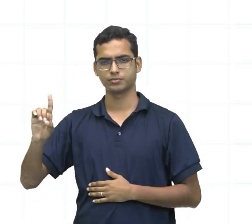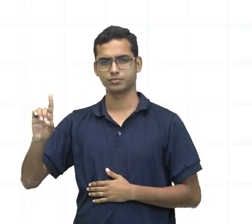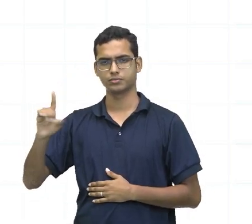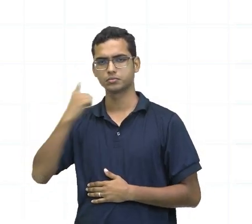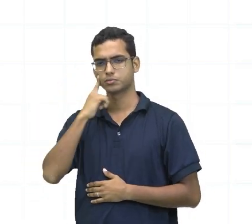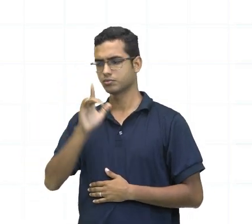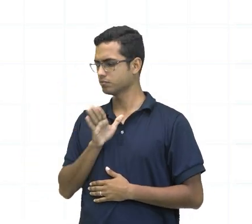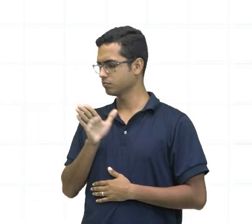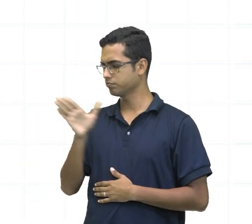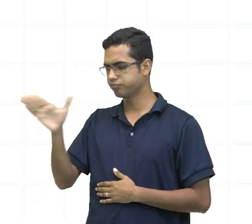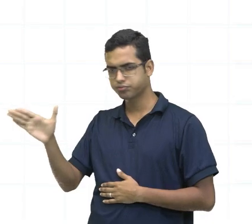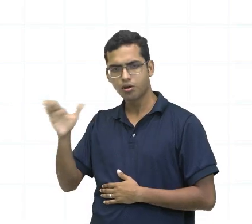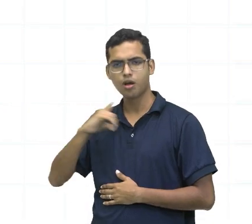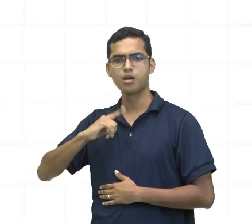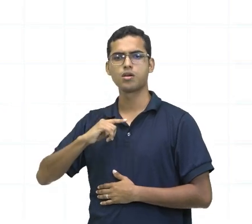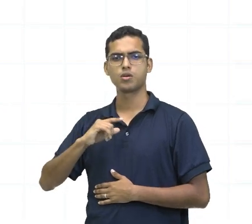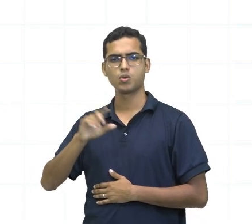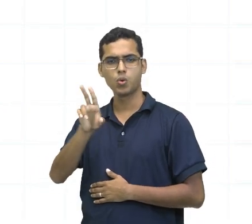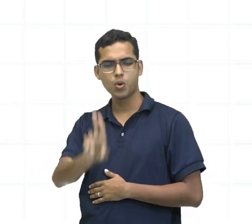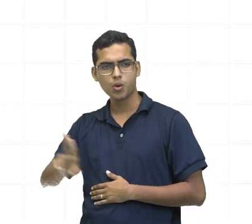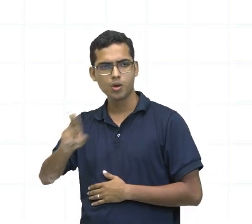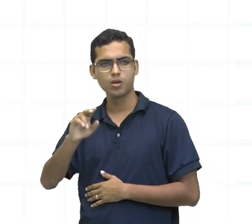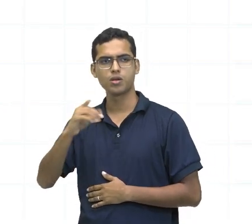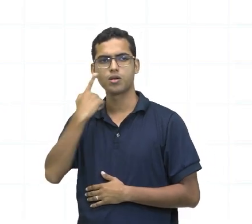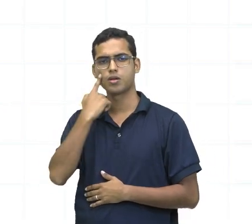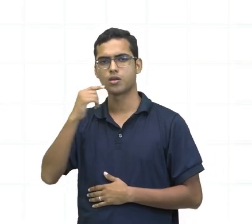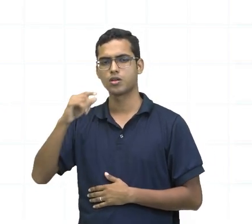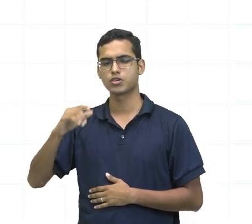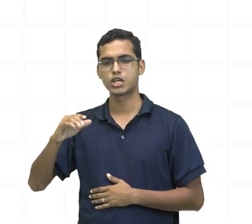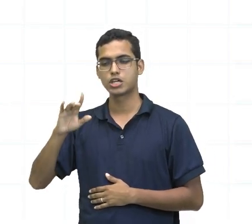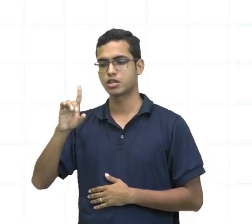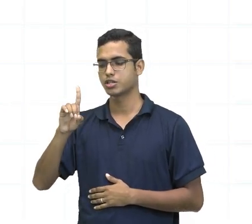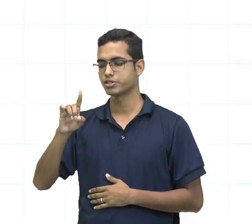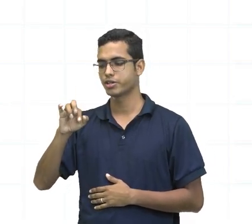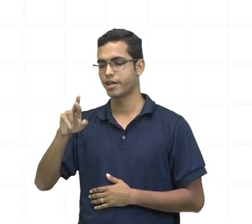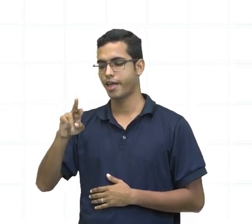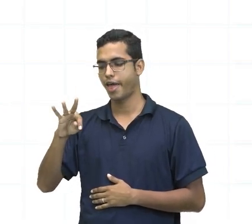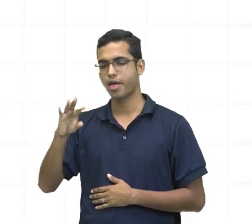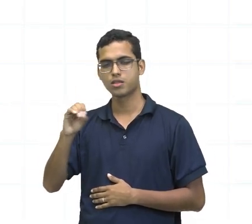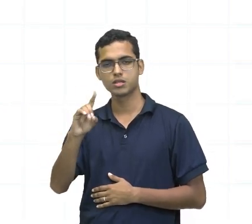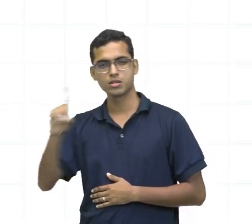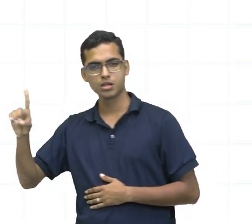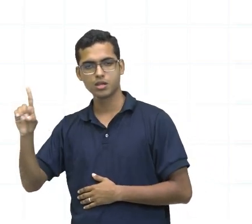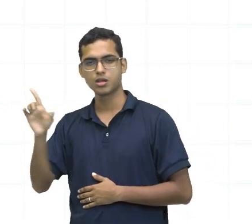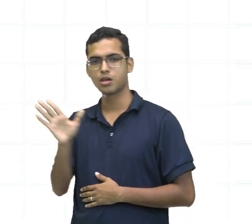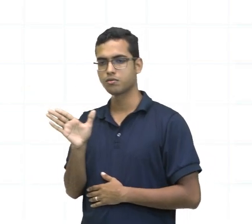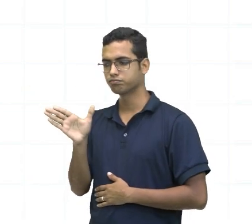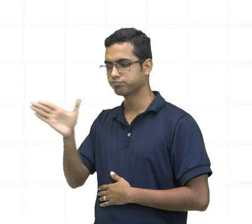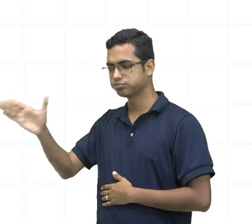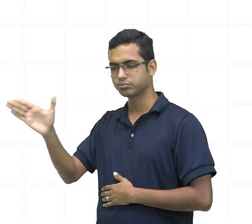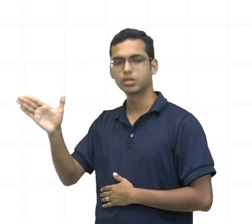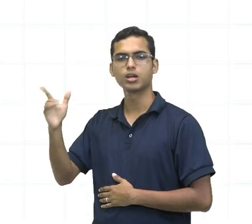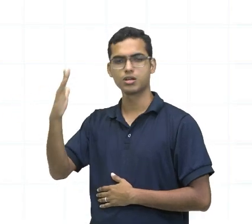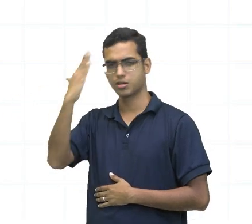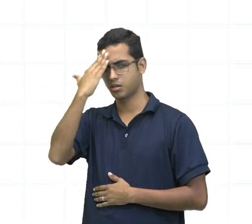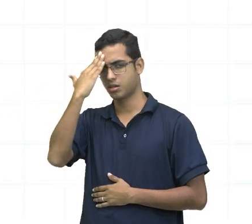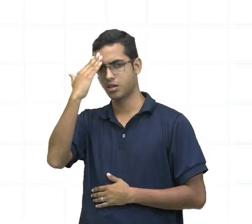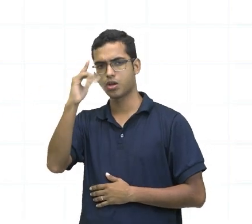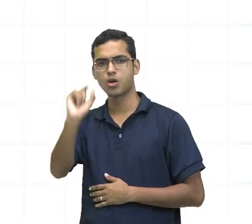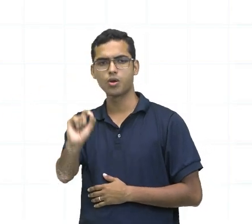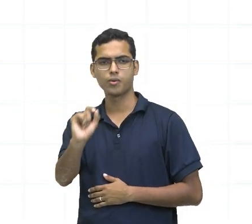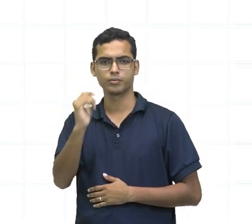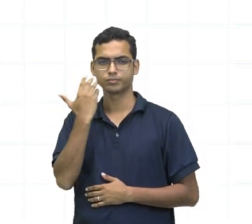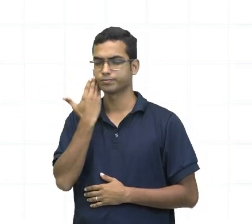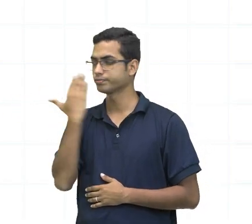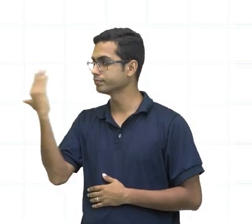seu braço direito para o lado, né? Toward the side where the sun rises or